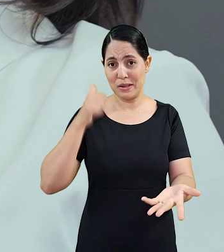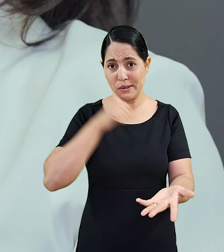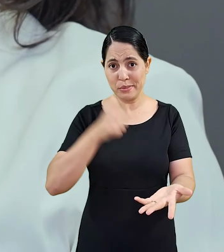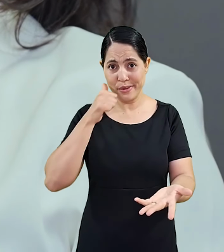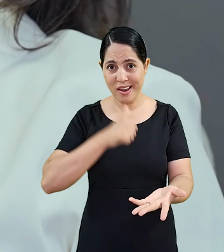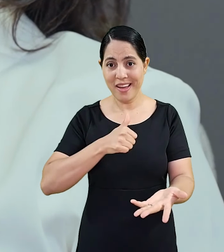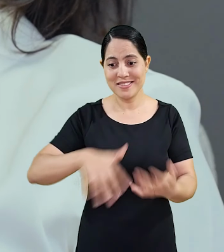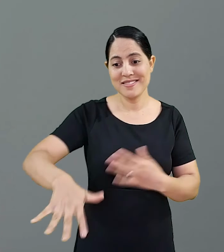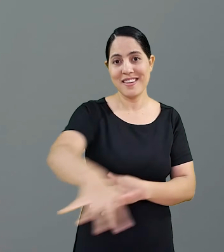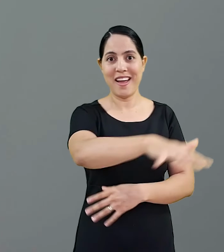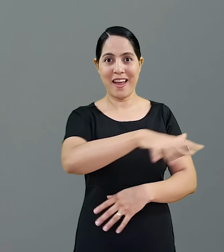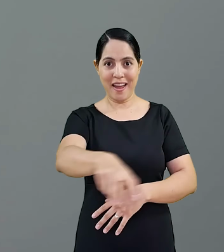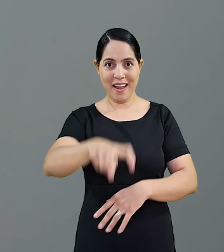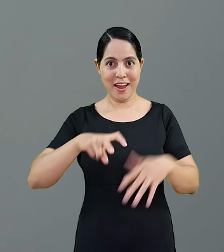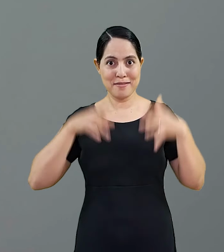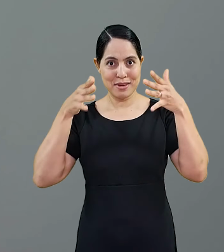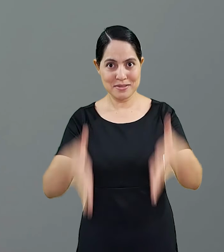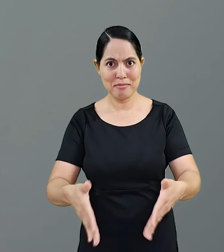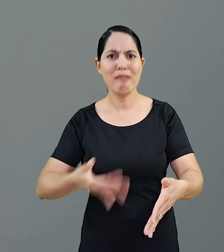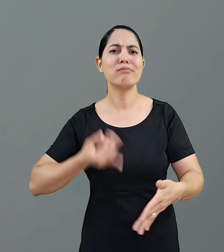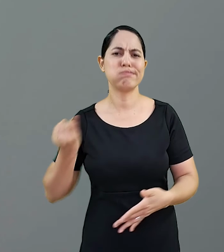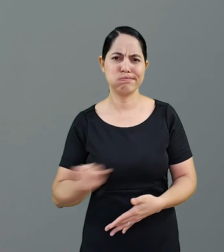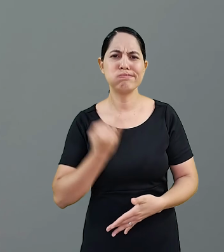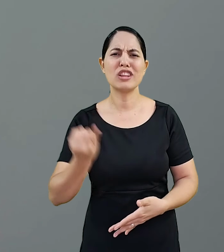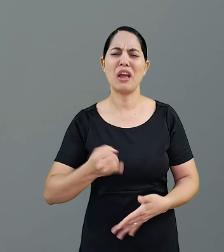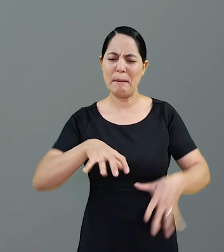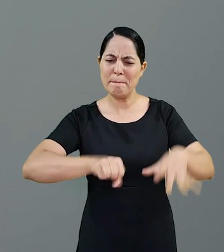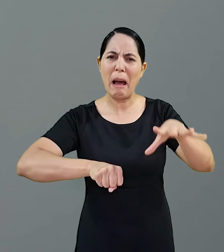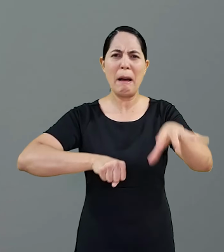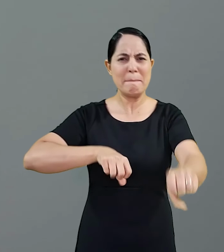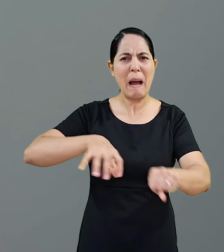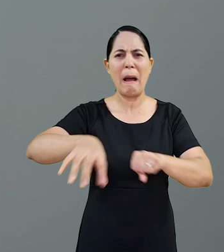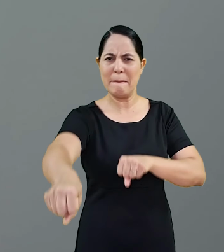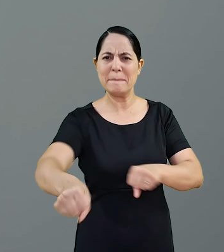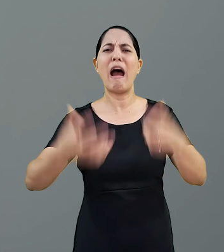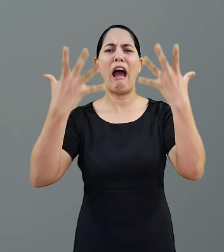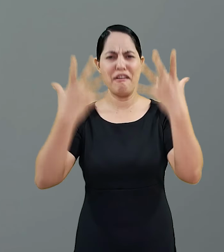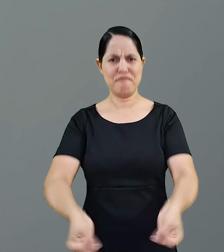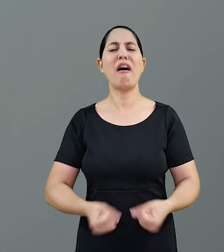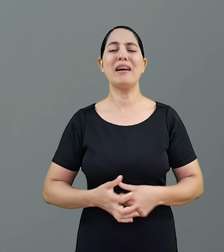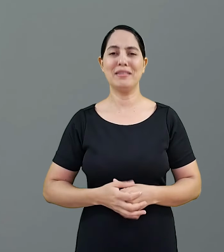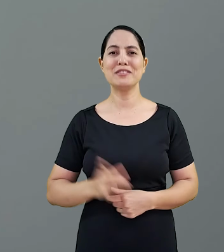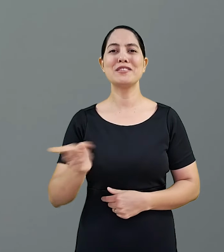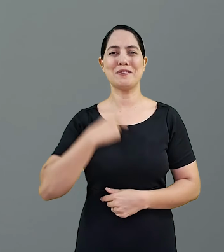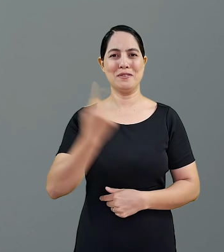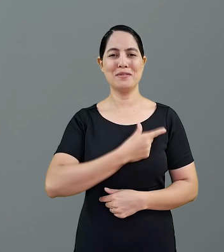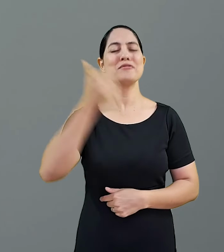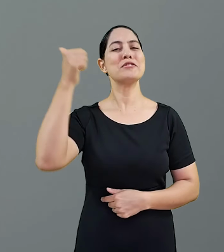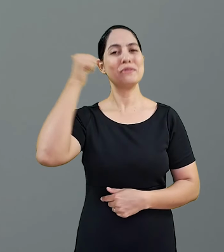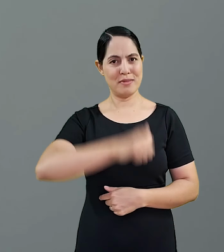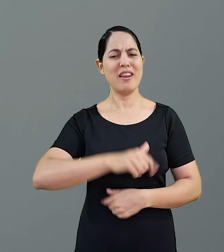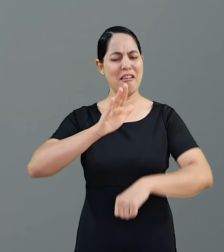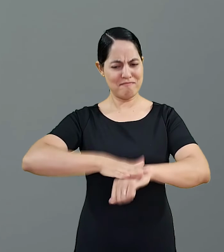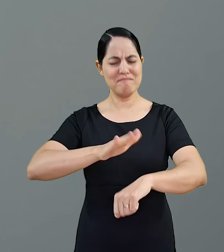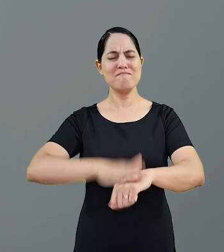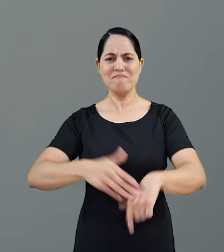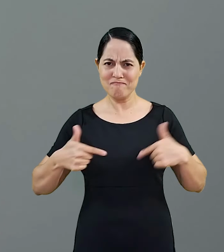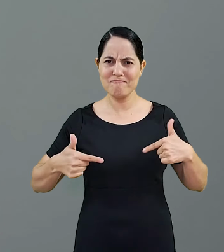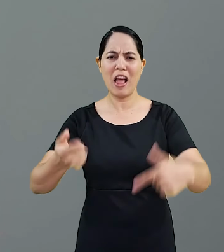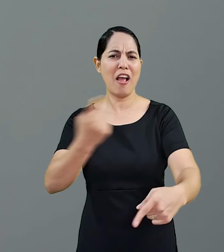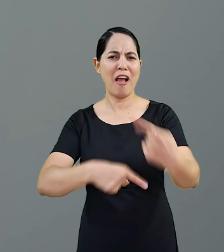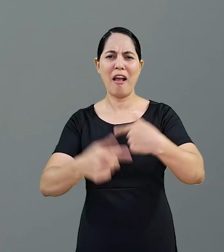é importante. Mas se ele existe, vamos ocupar e vamos mostrar o que a gente pode fazer e como melhor a gente